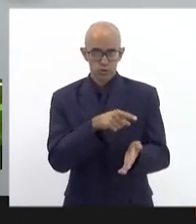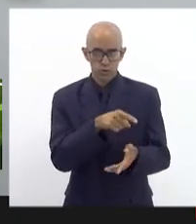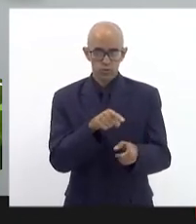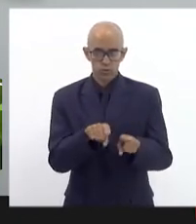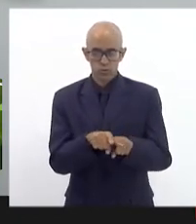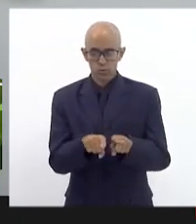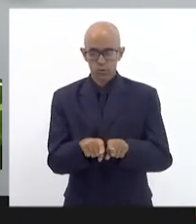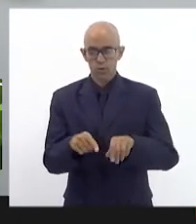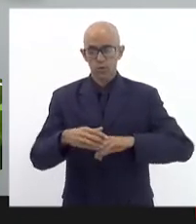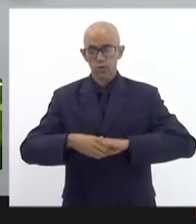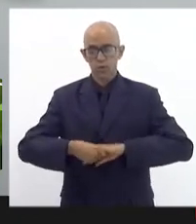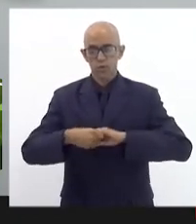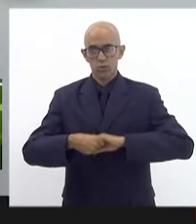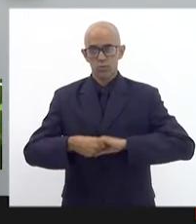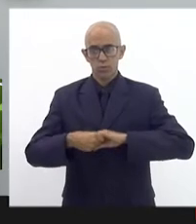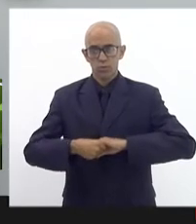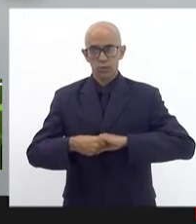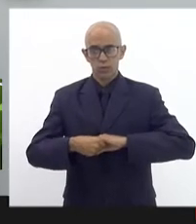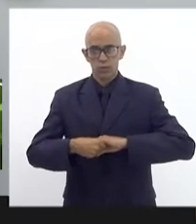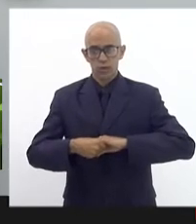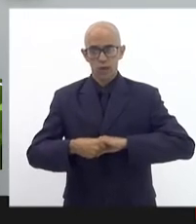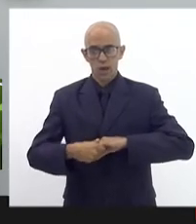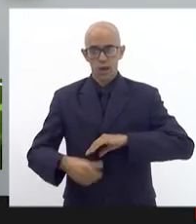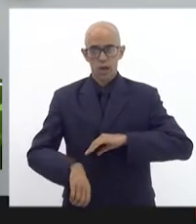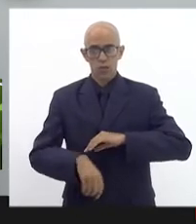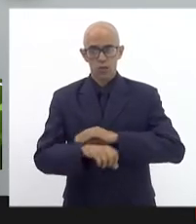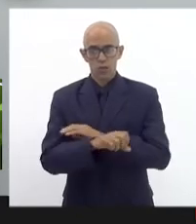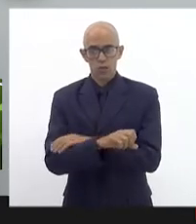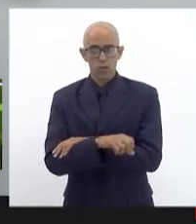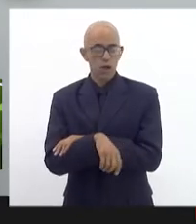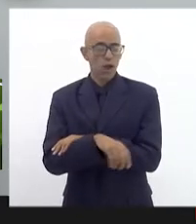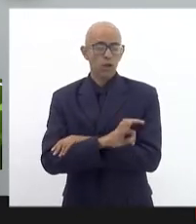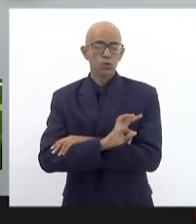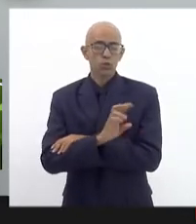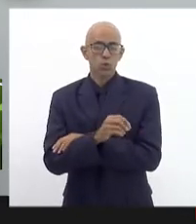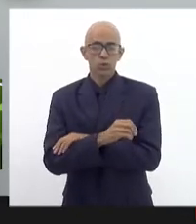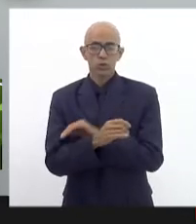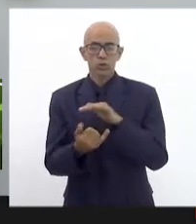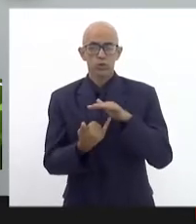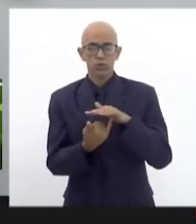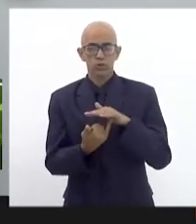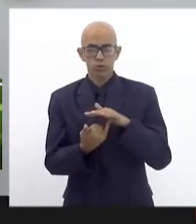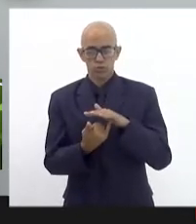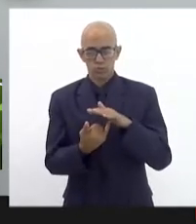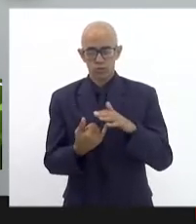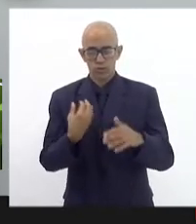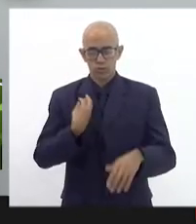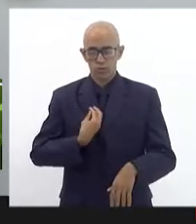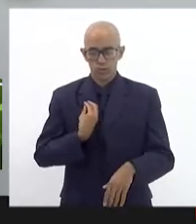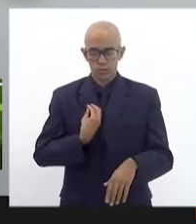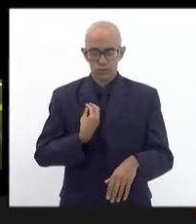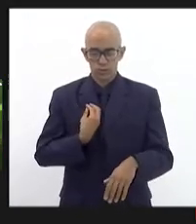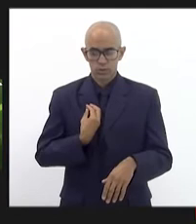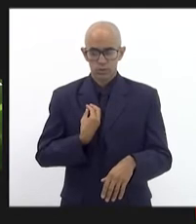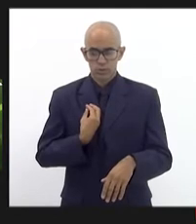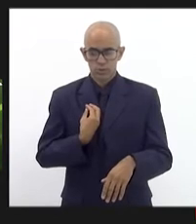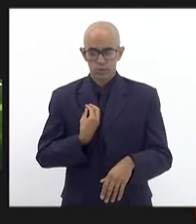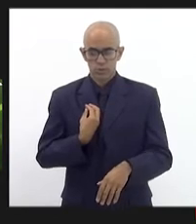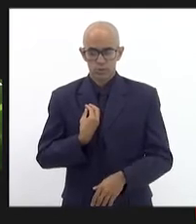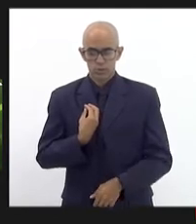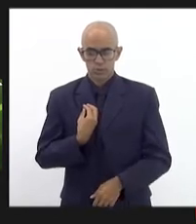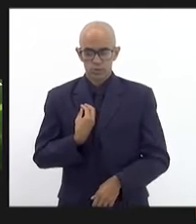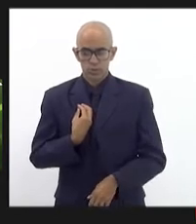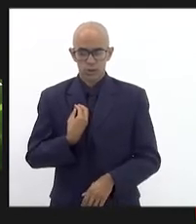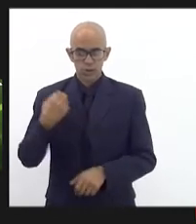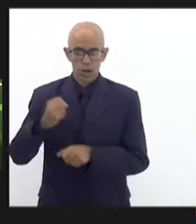Saudar o Ildeu, o SBPC, a ABC, tantos amigos que estão aí presentes, parceiros, parceiras dessa